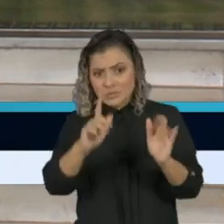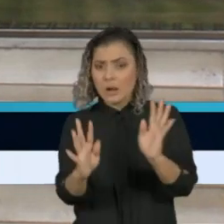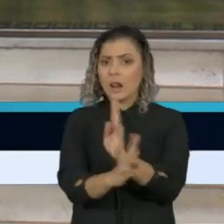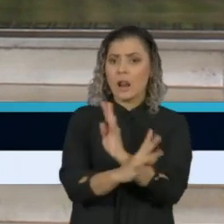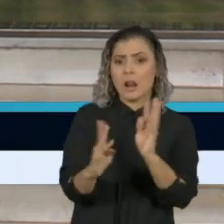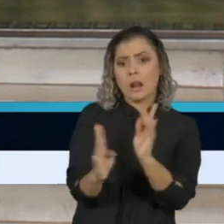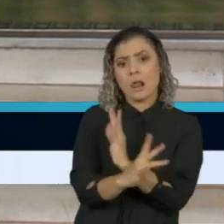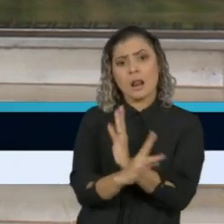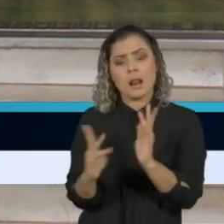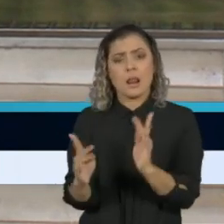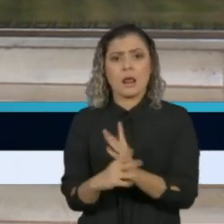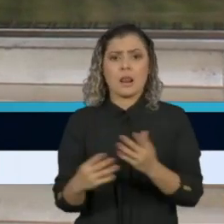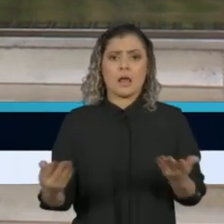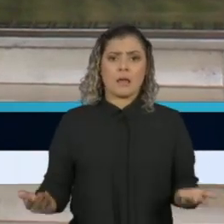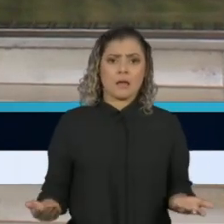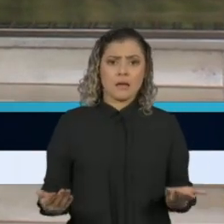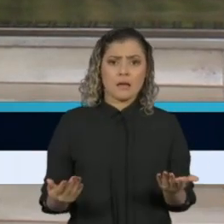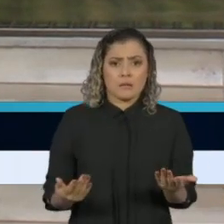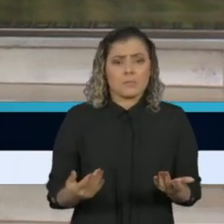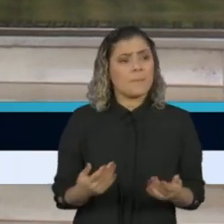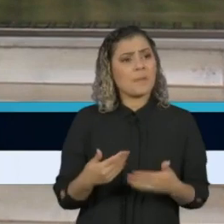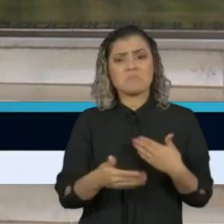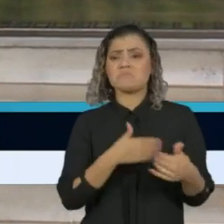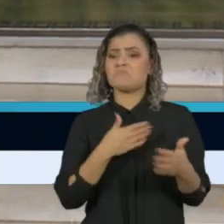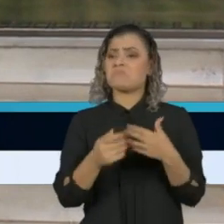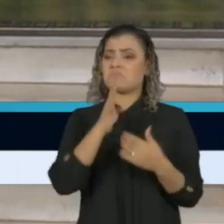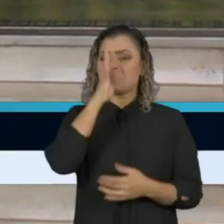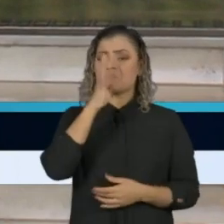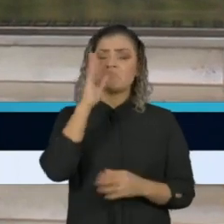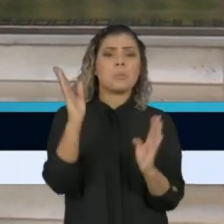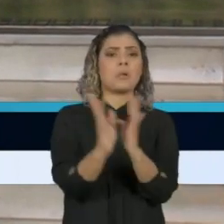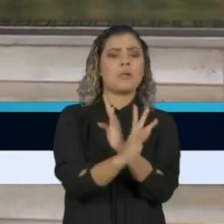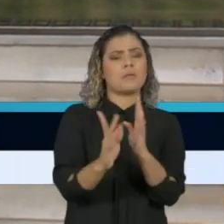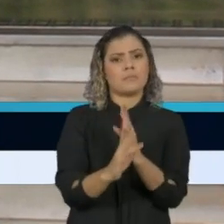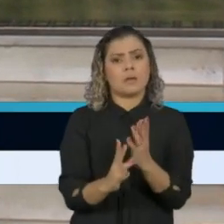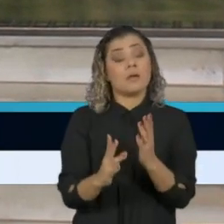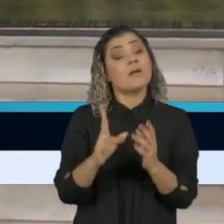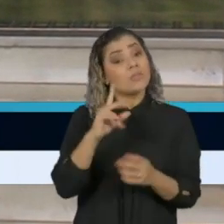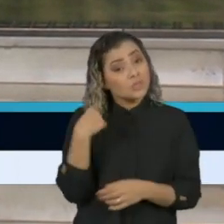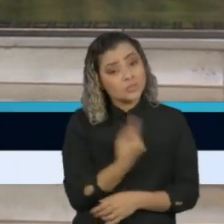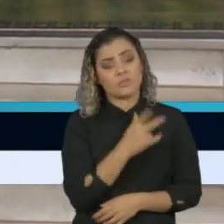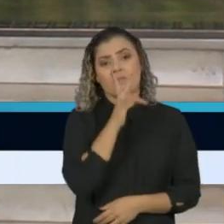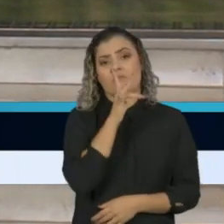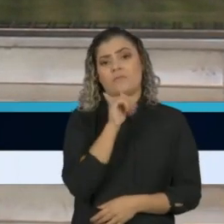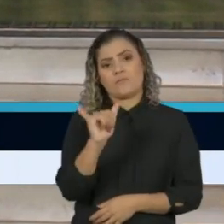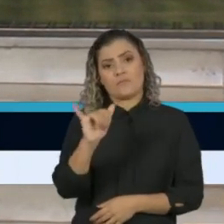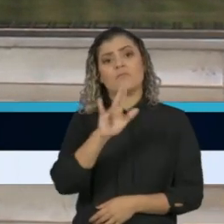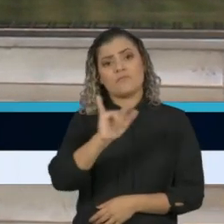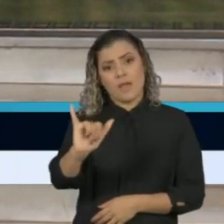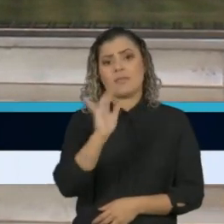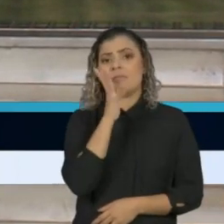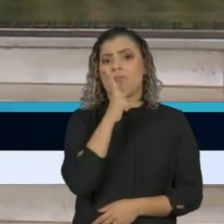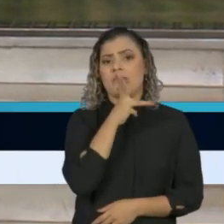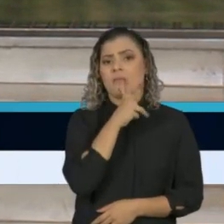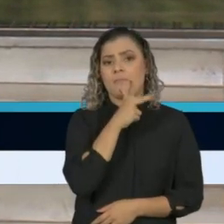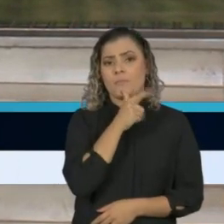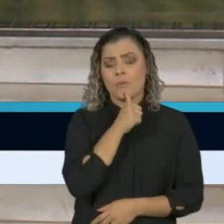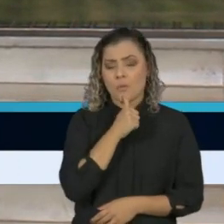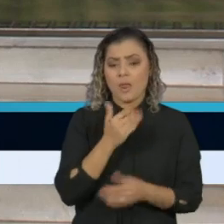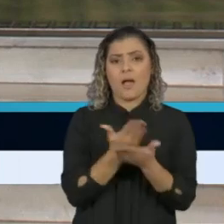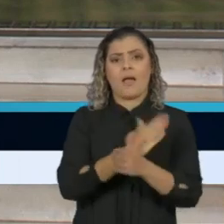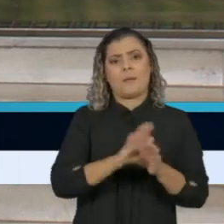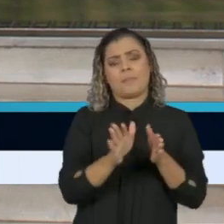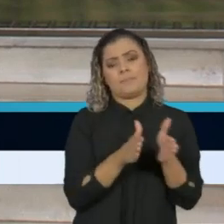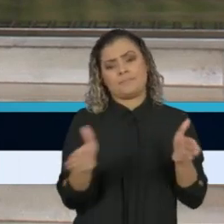se aglutinarem para fazer o que não devem fazer, mais tempo nós vamos precisar para combater a